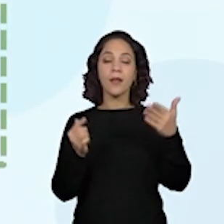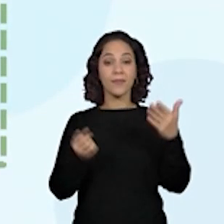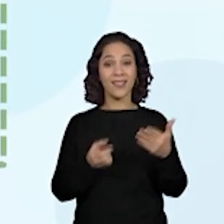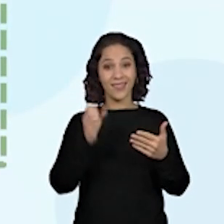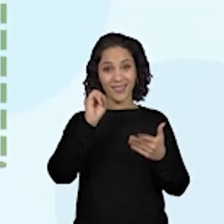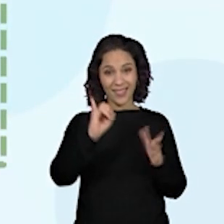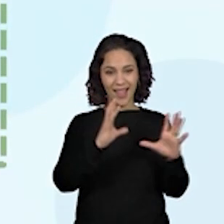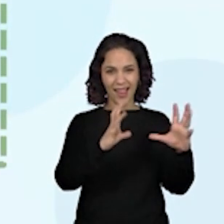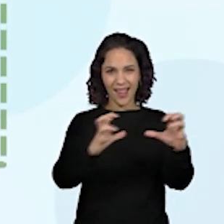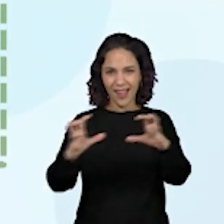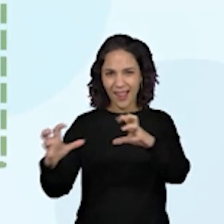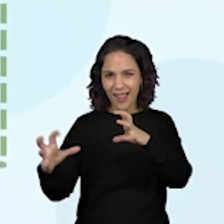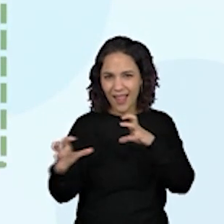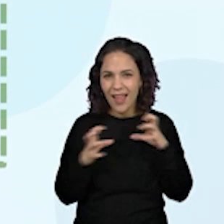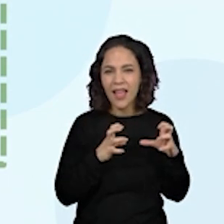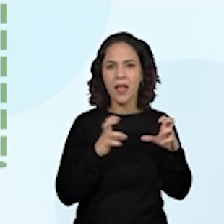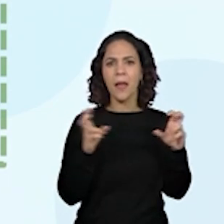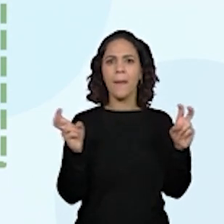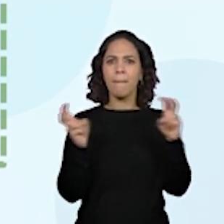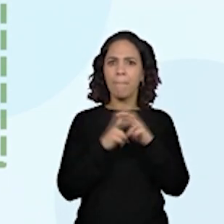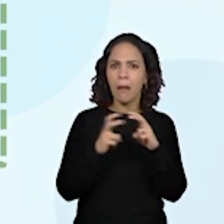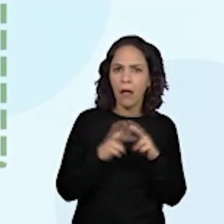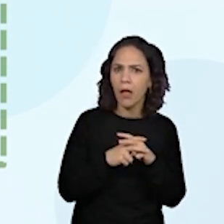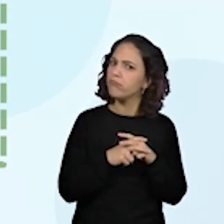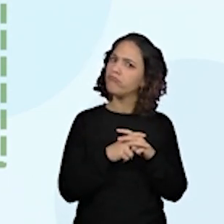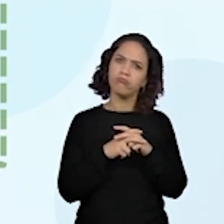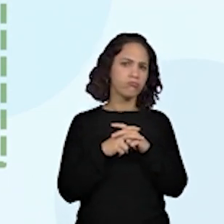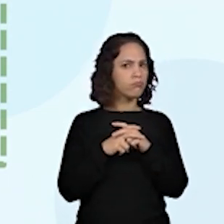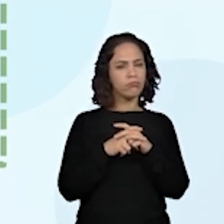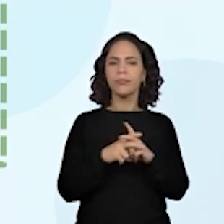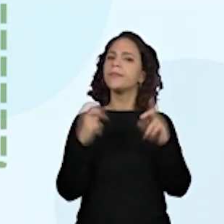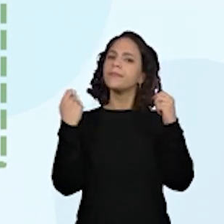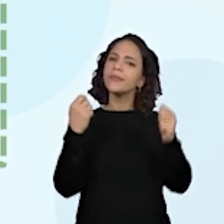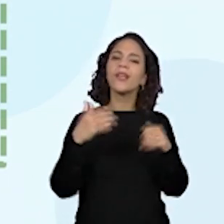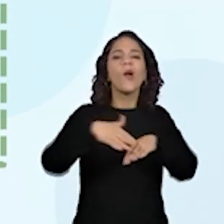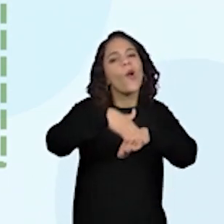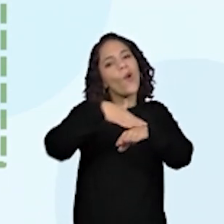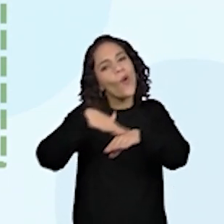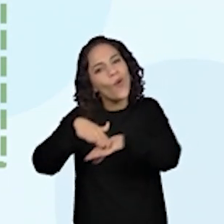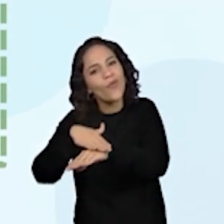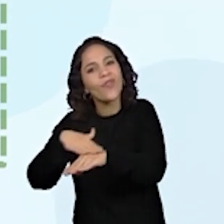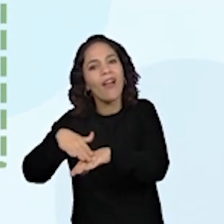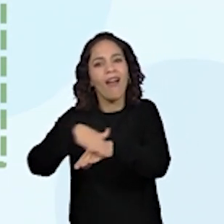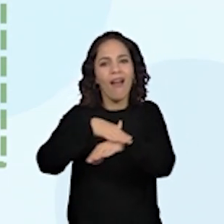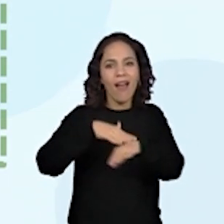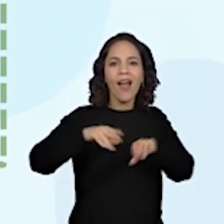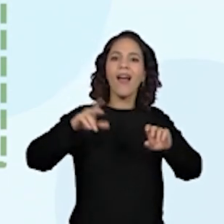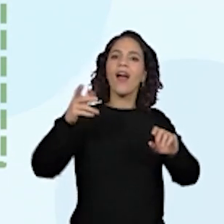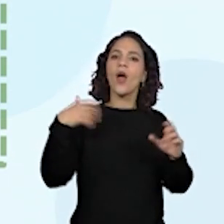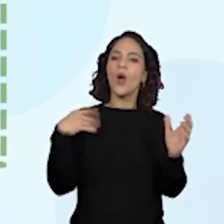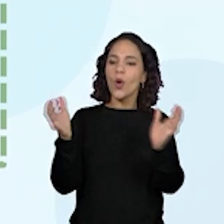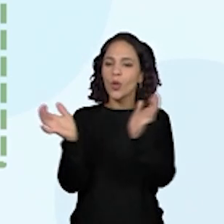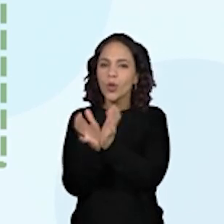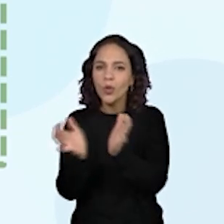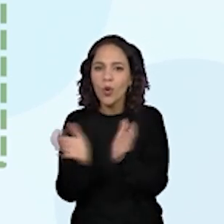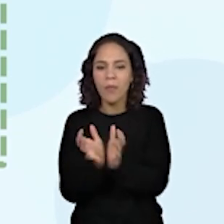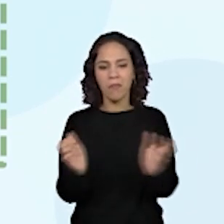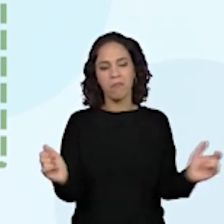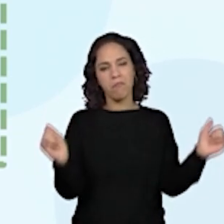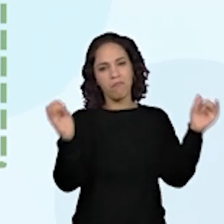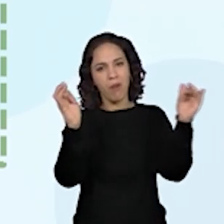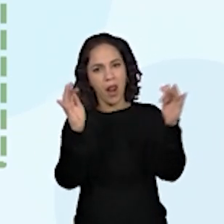conflitos devem ser resolvidos por meio das conversas nas assembleias. Não é